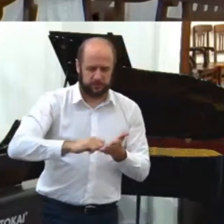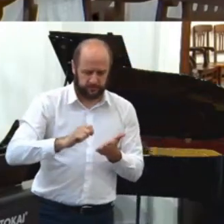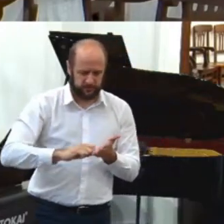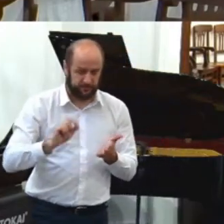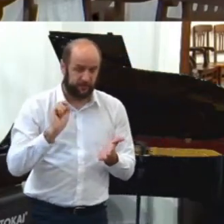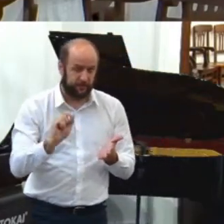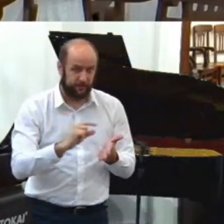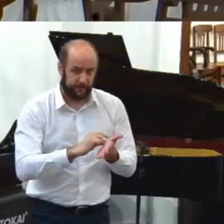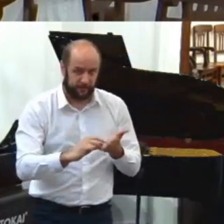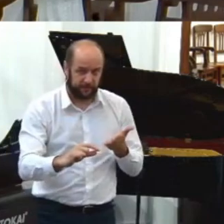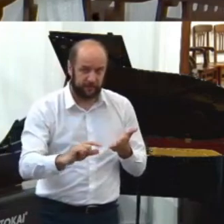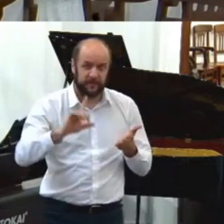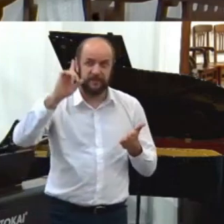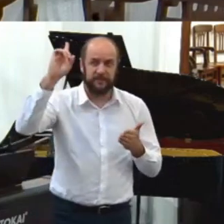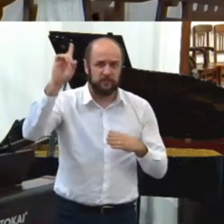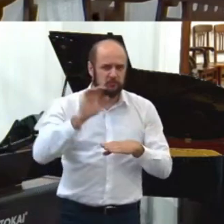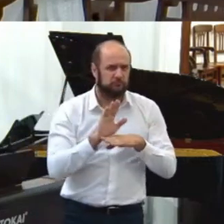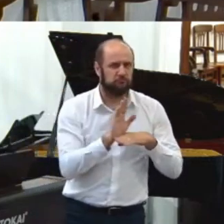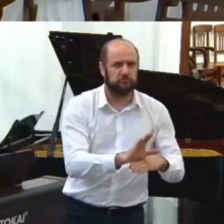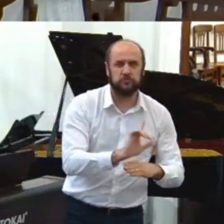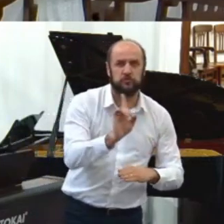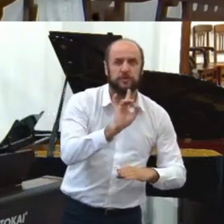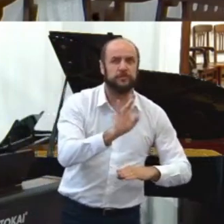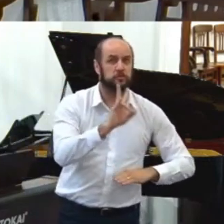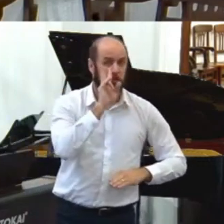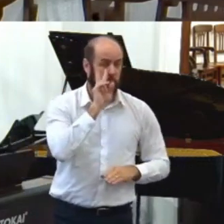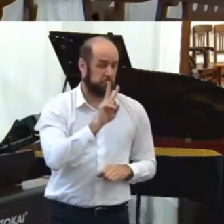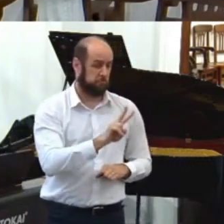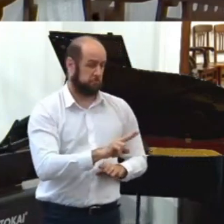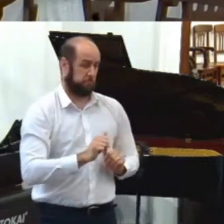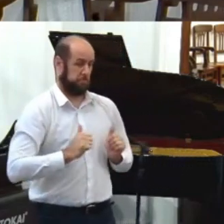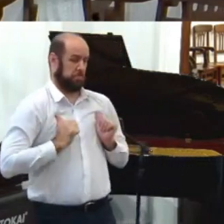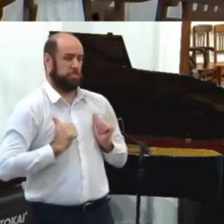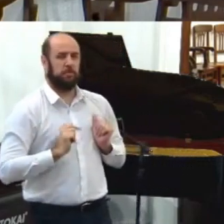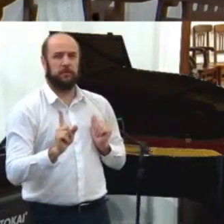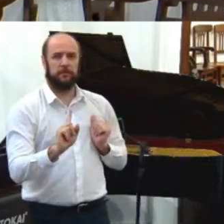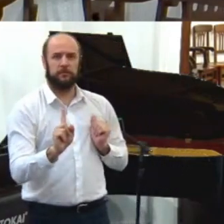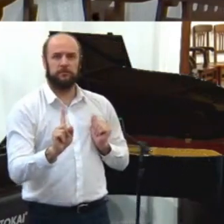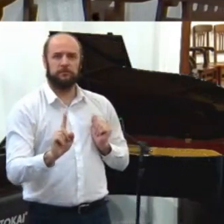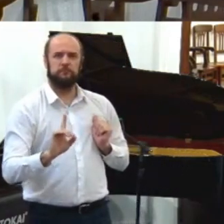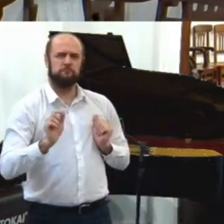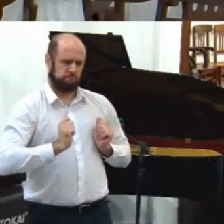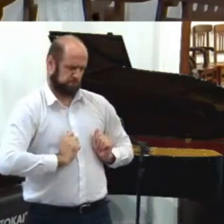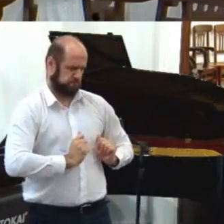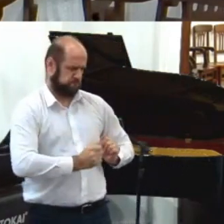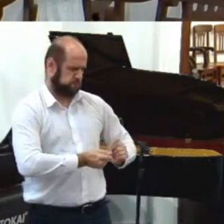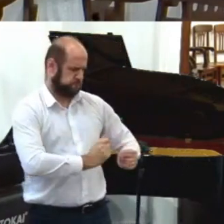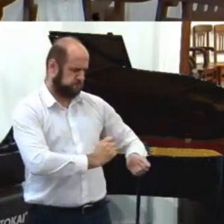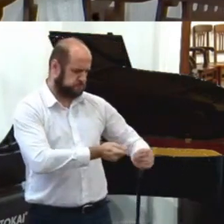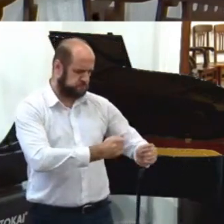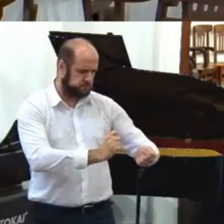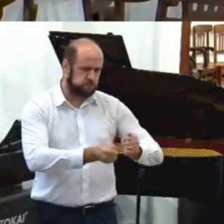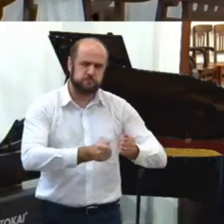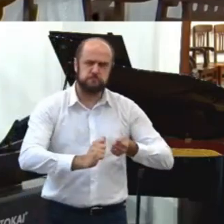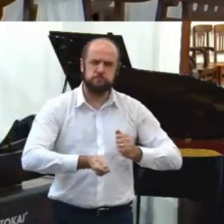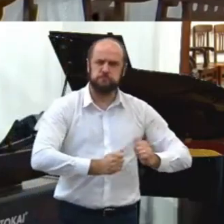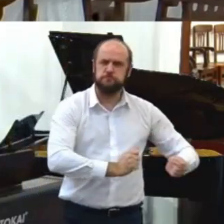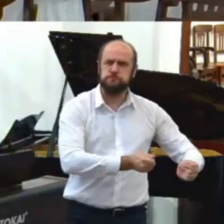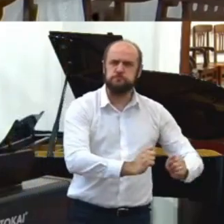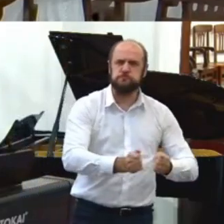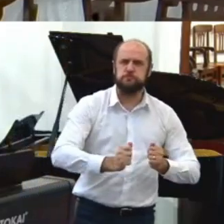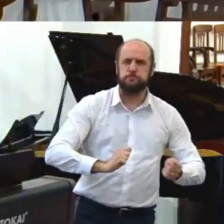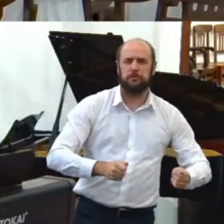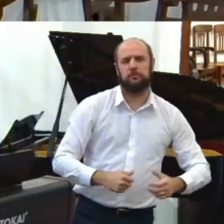a providência de Deus não é uma mera observação, mas um governo ativo em todas as